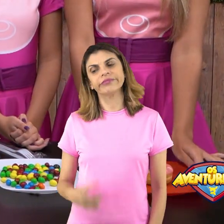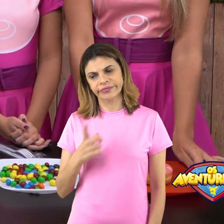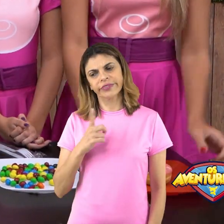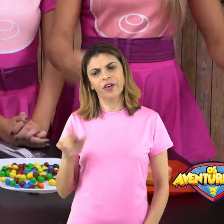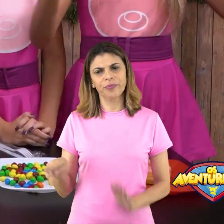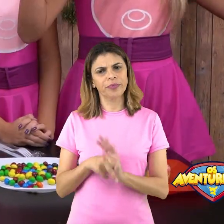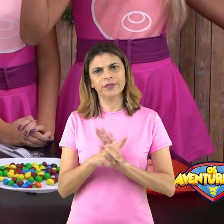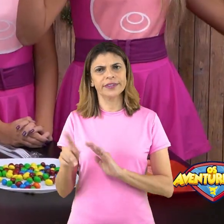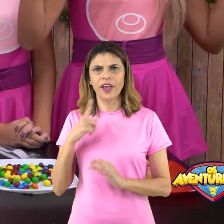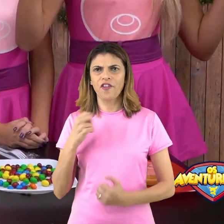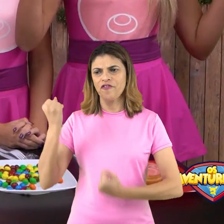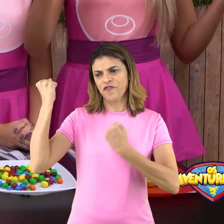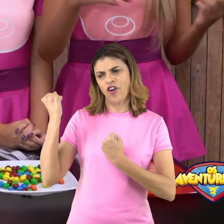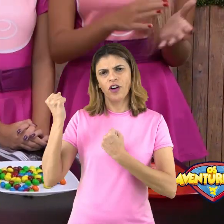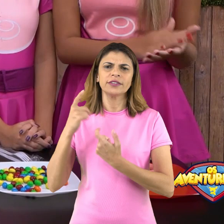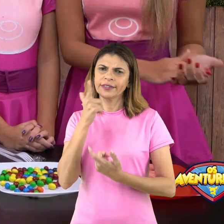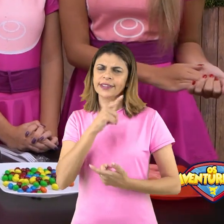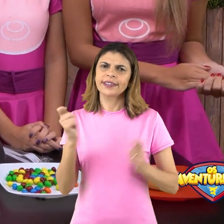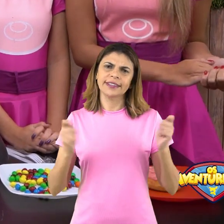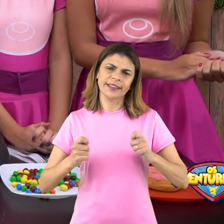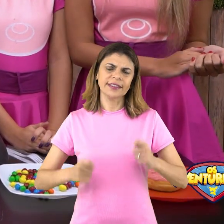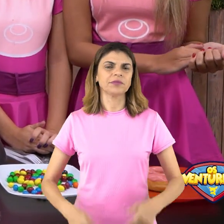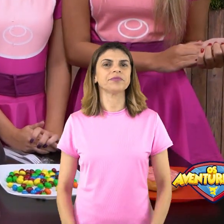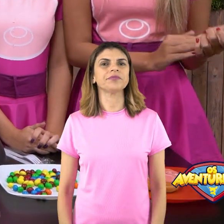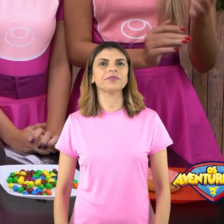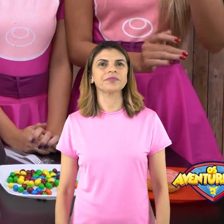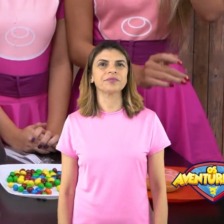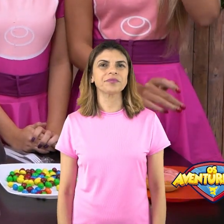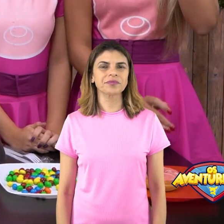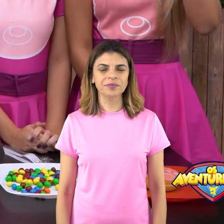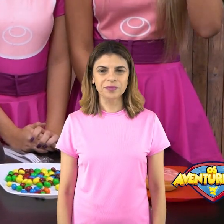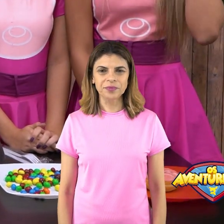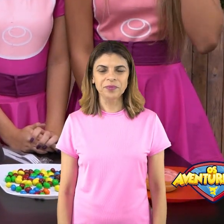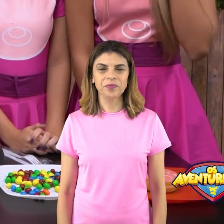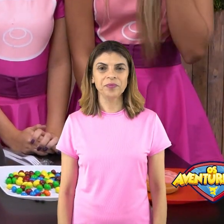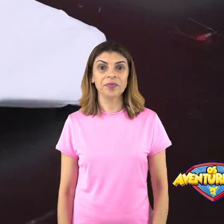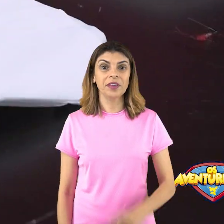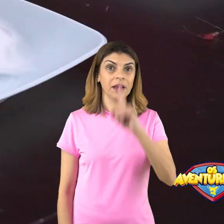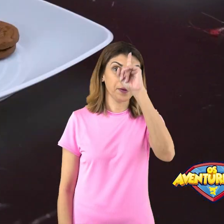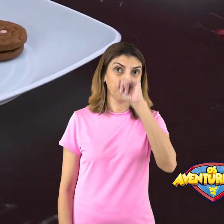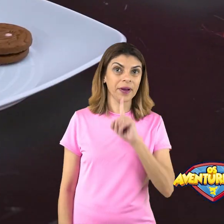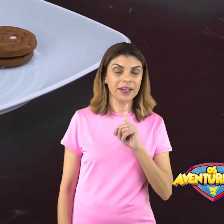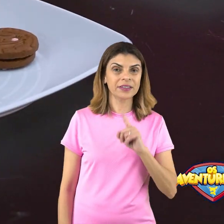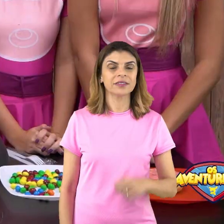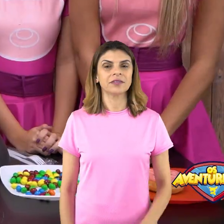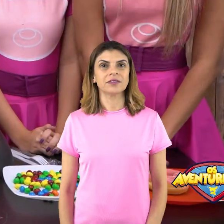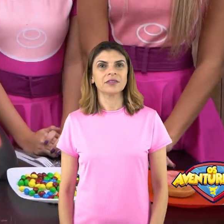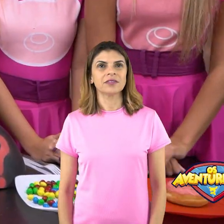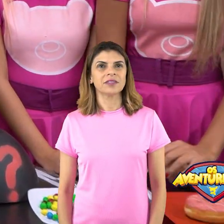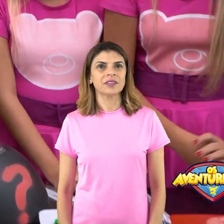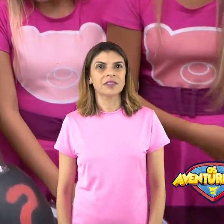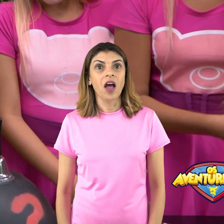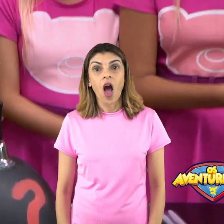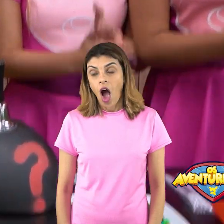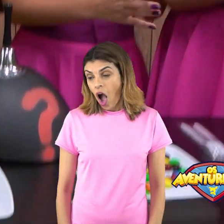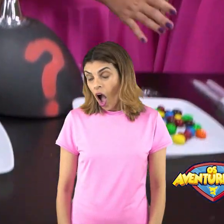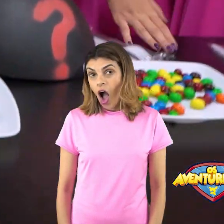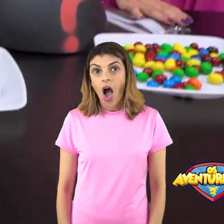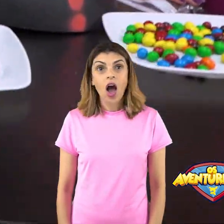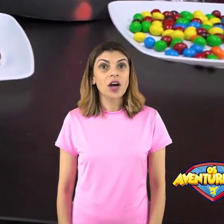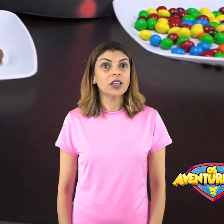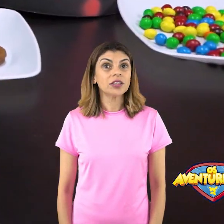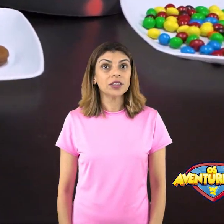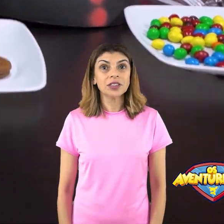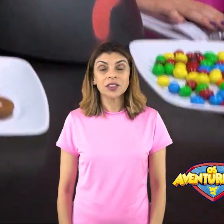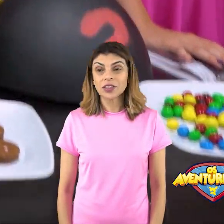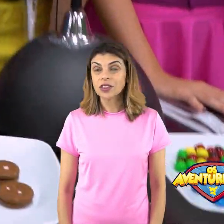pra vocês é mole. Ah, então pra vocês dois ficaram os quentes. Vamos ver, aventureira amarela, um, dois, três e... Caramba! Biscoito